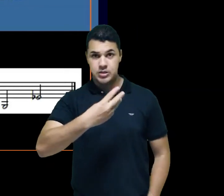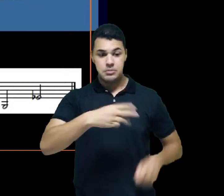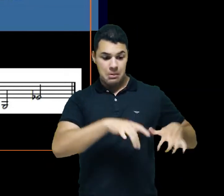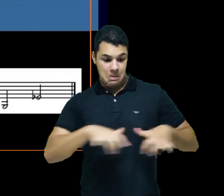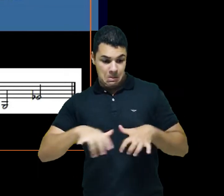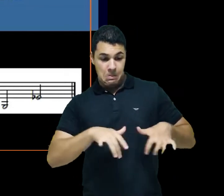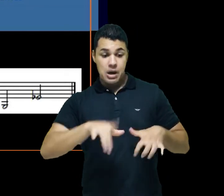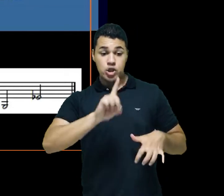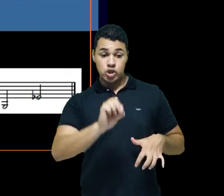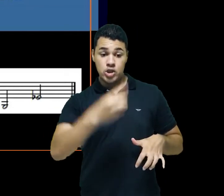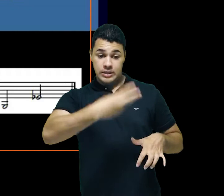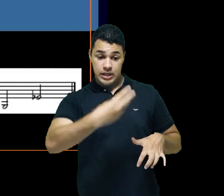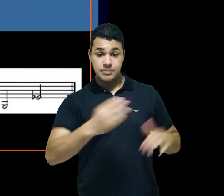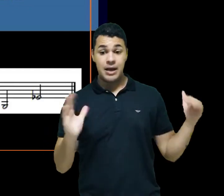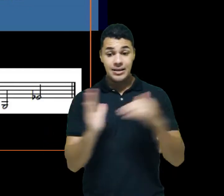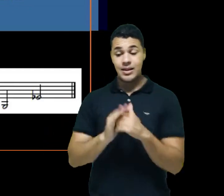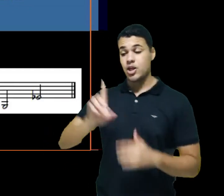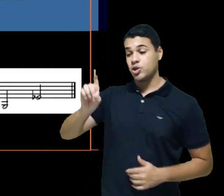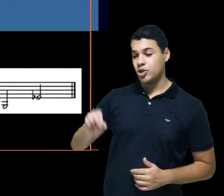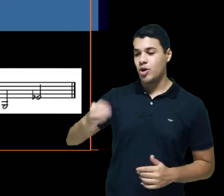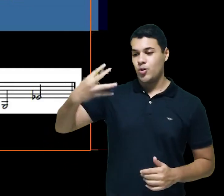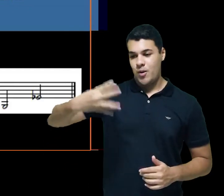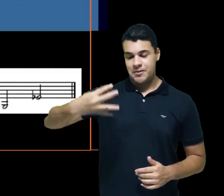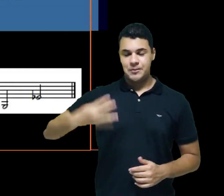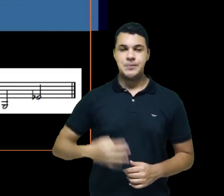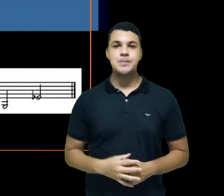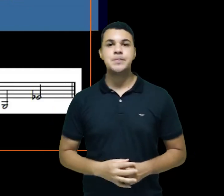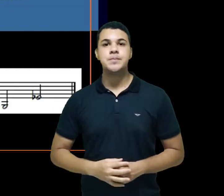piano, e Dó 4.